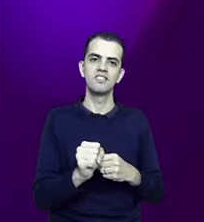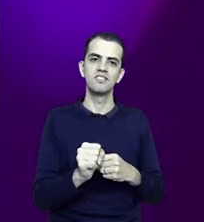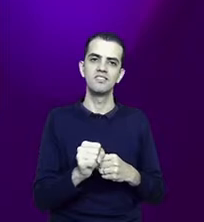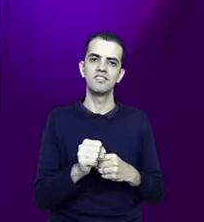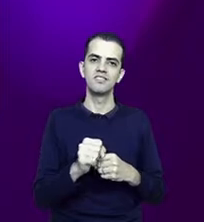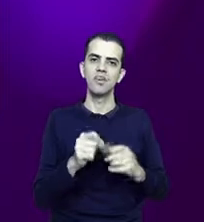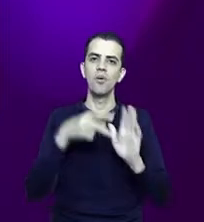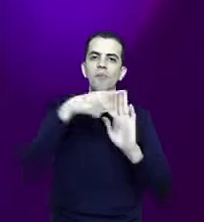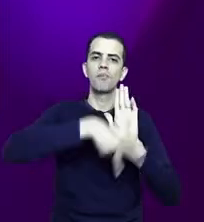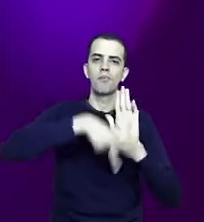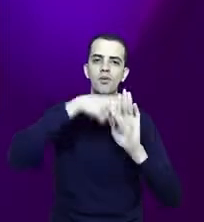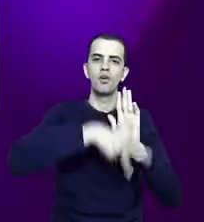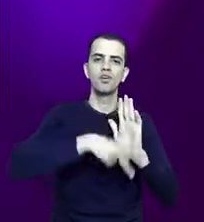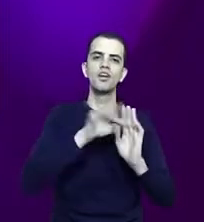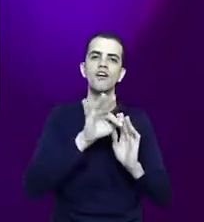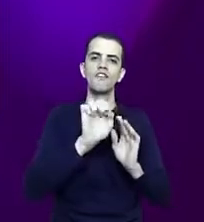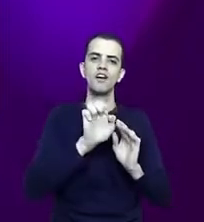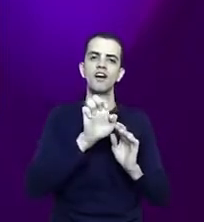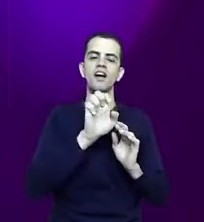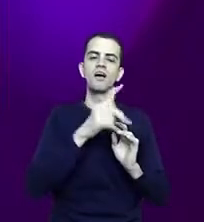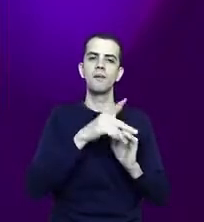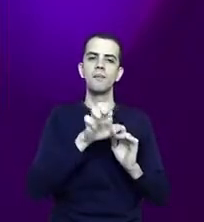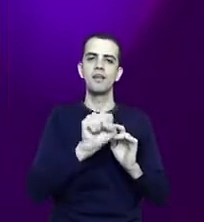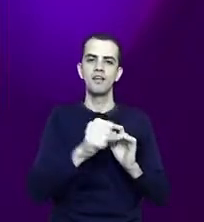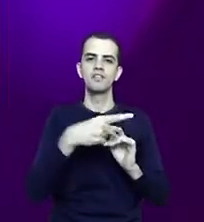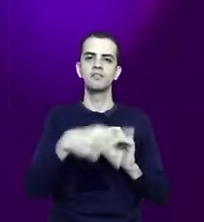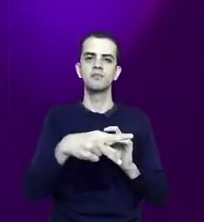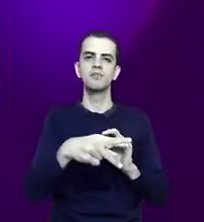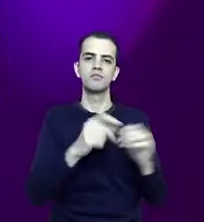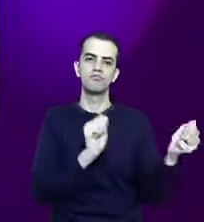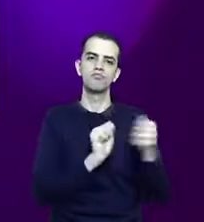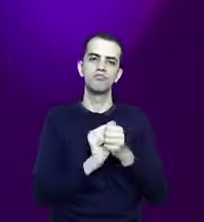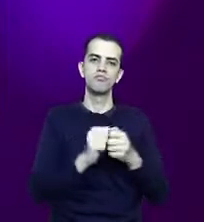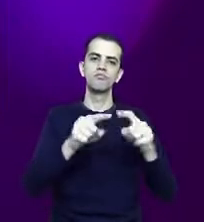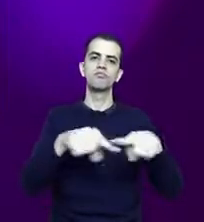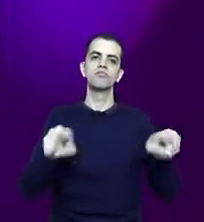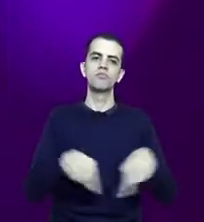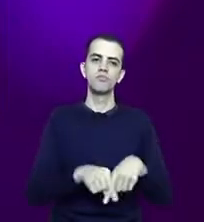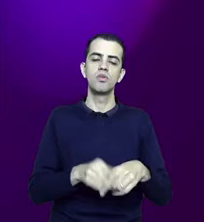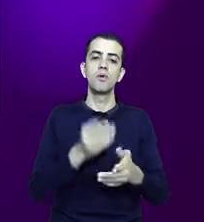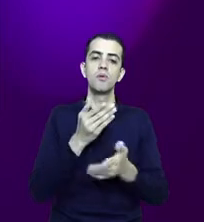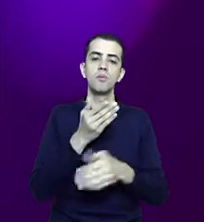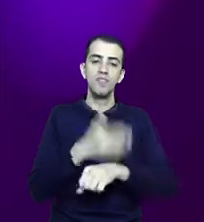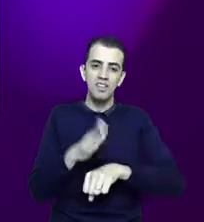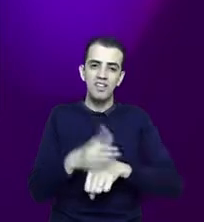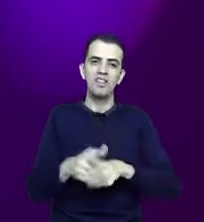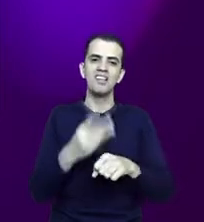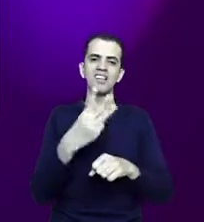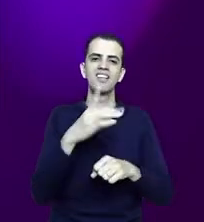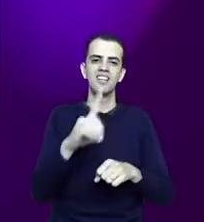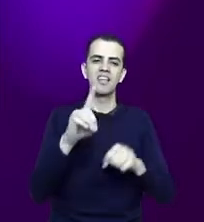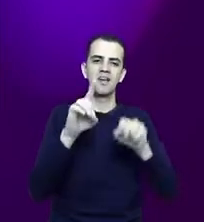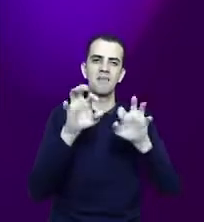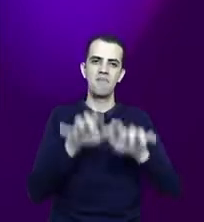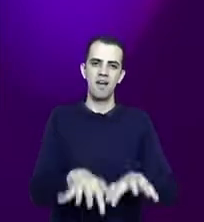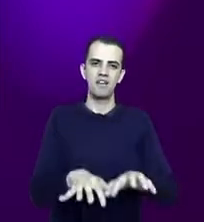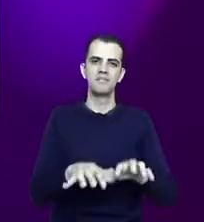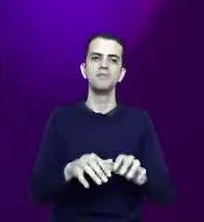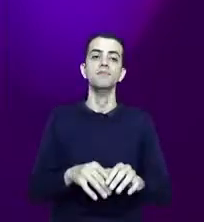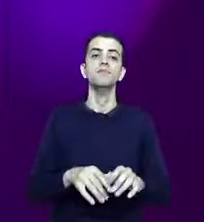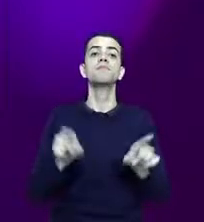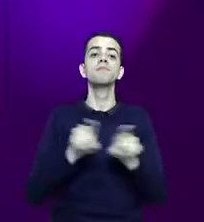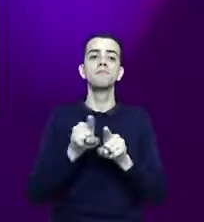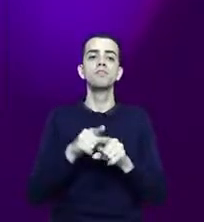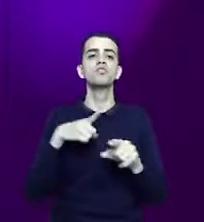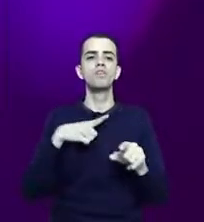da FAPESP, nós iniciamos um laboratório de prototipagem 3D, Nós temos alguns trabalhos